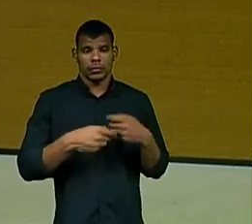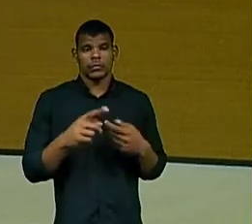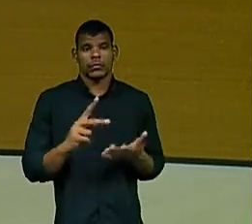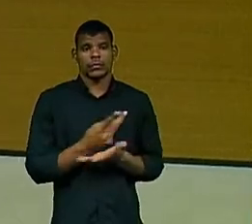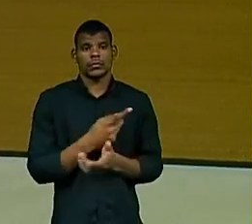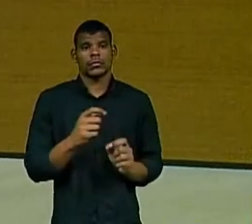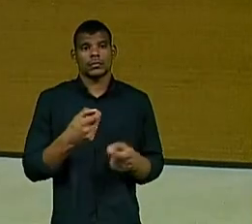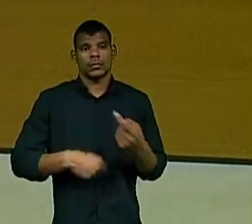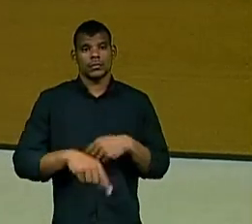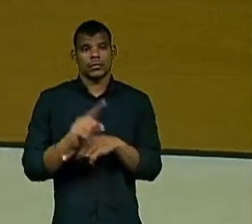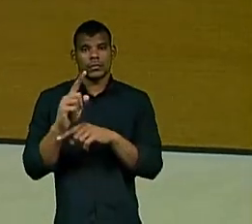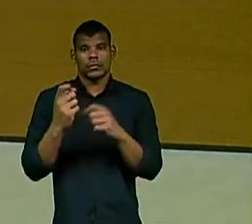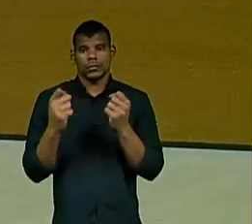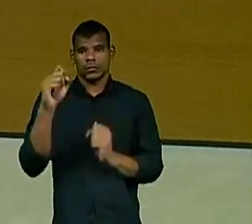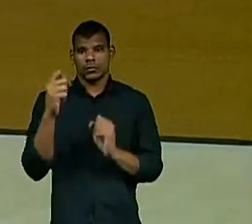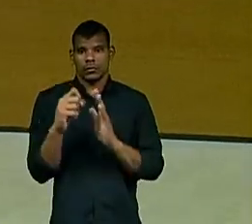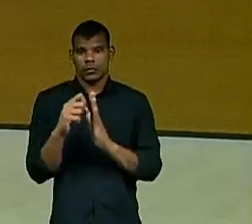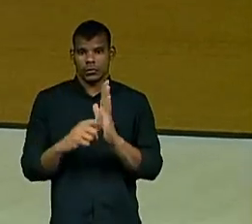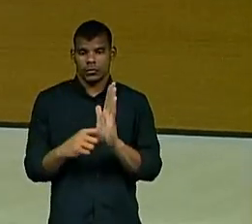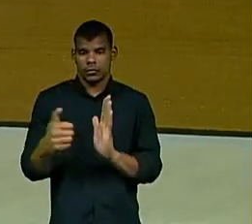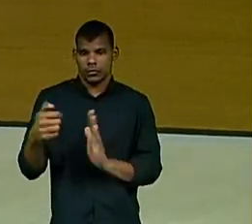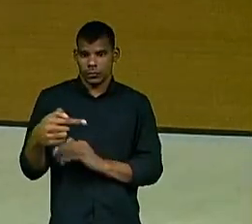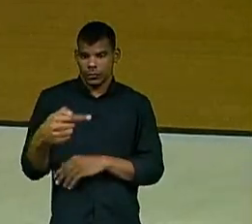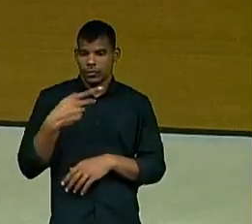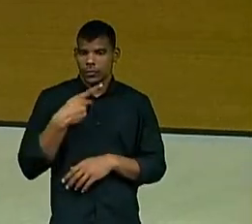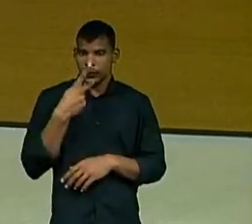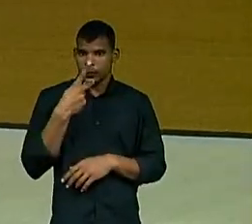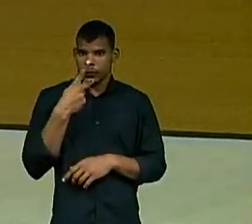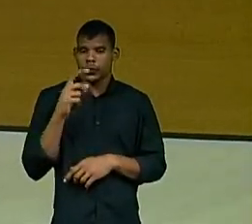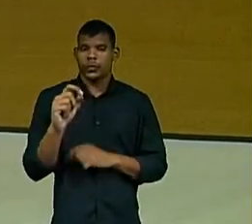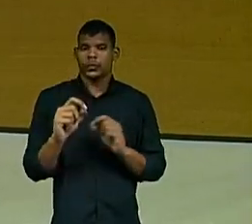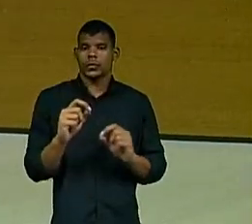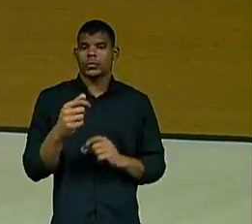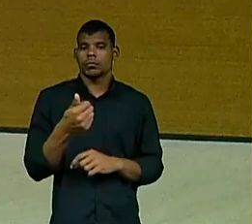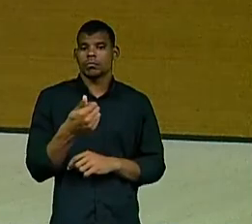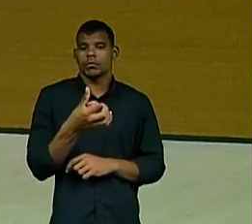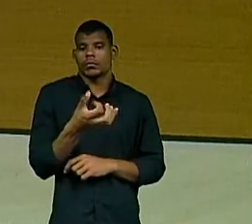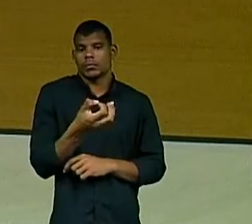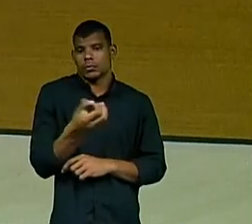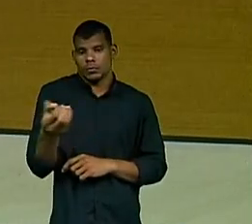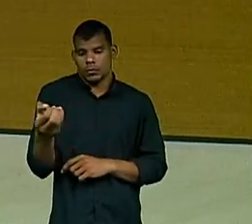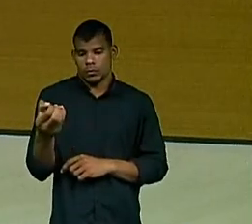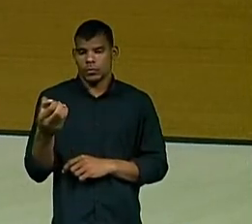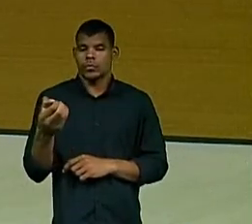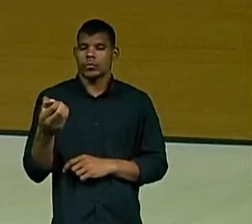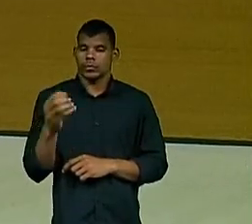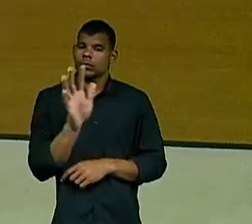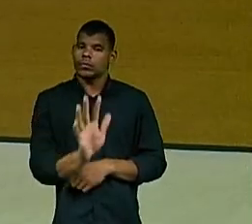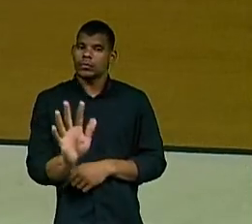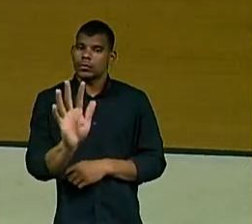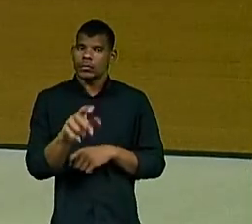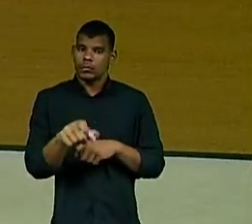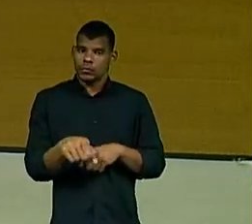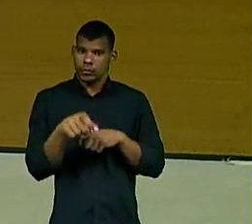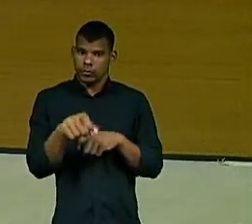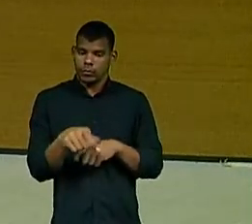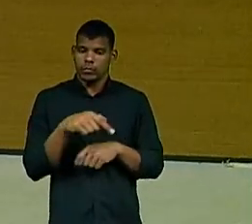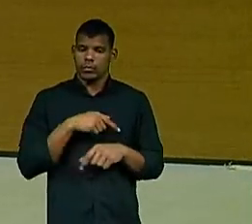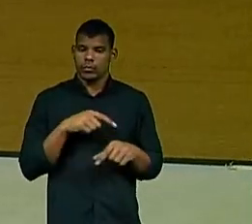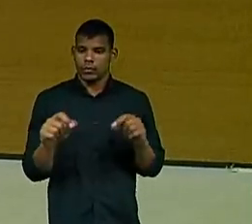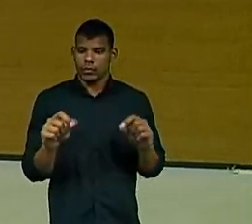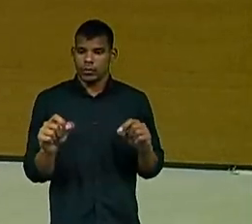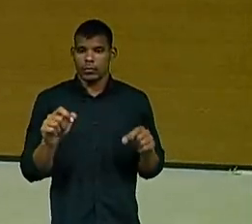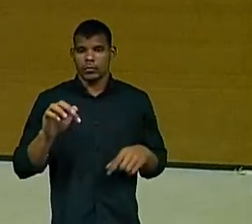até o século 17 estou falando de animistas né as paisagens rurais eram marcadas para atividades